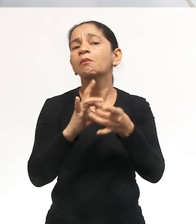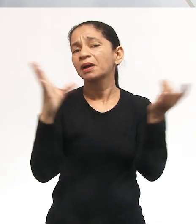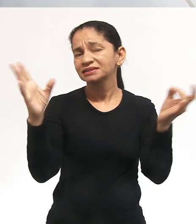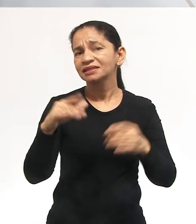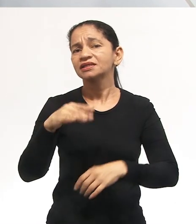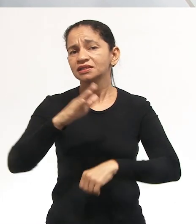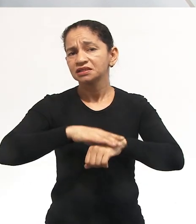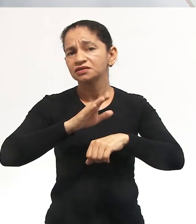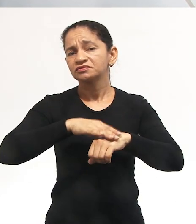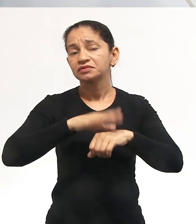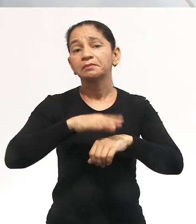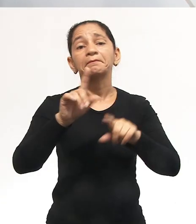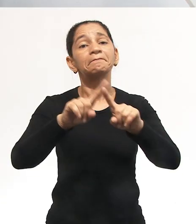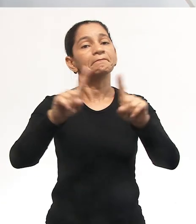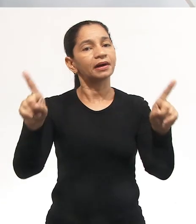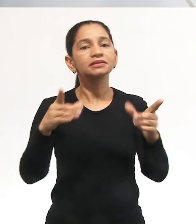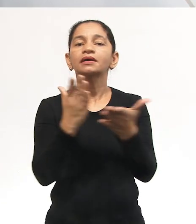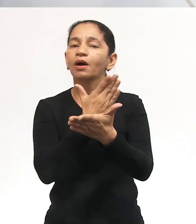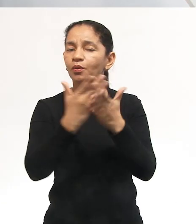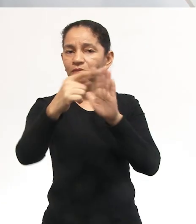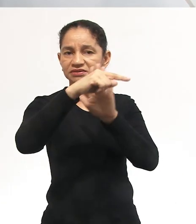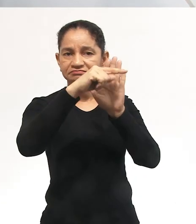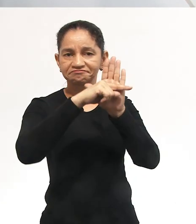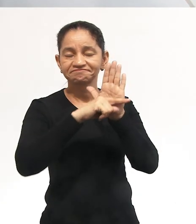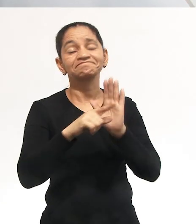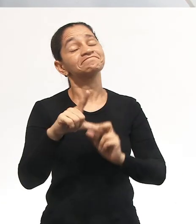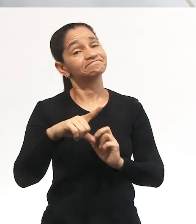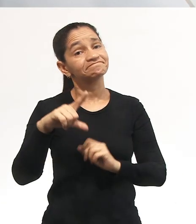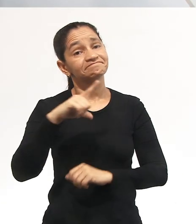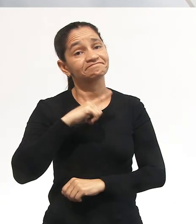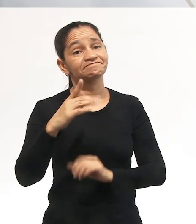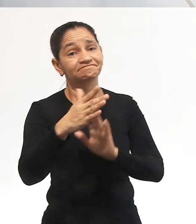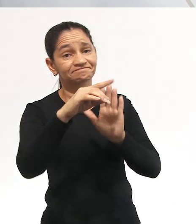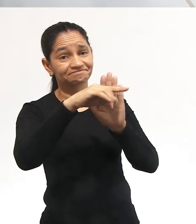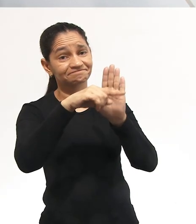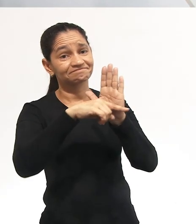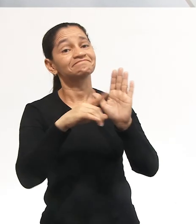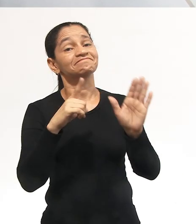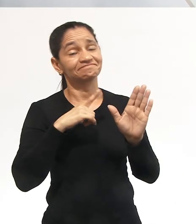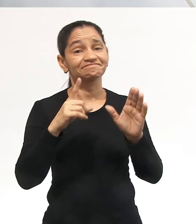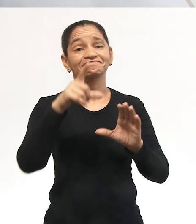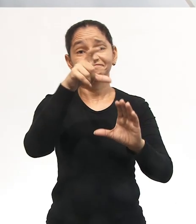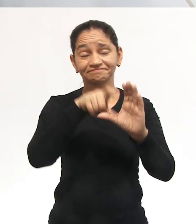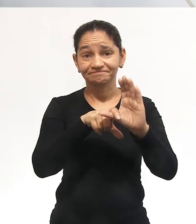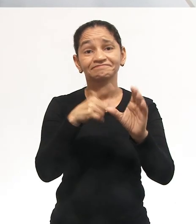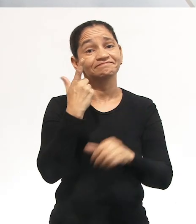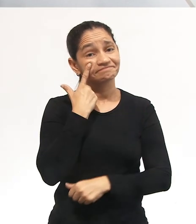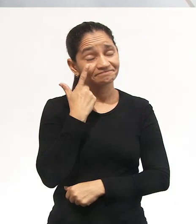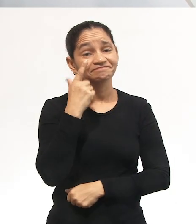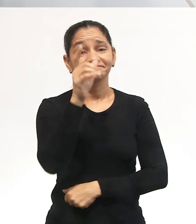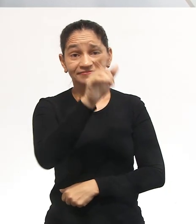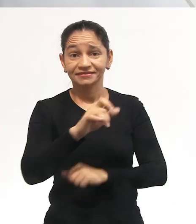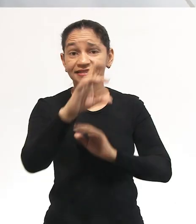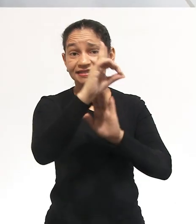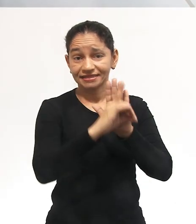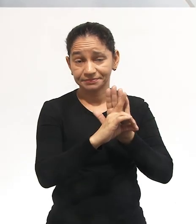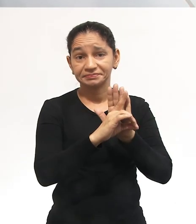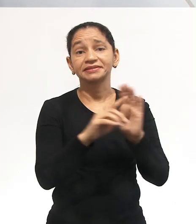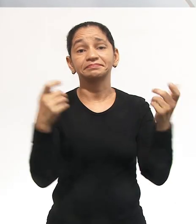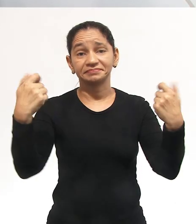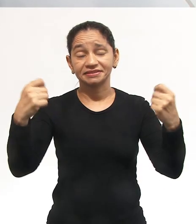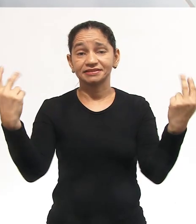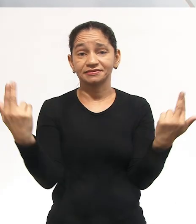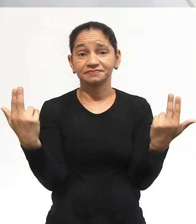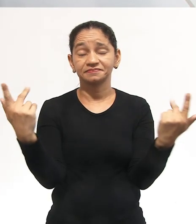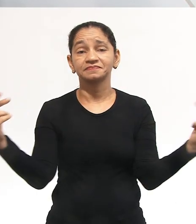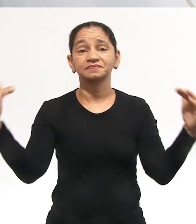receita, né? Mas existem as exceções. Então as exceções precisam ser realmente, né, as despesas devem